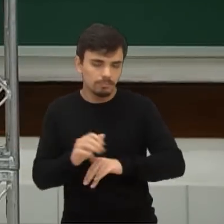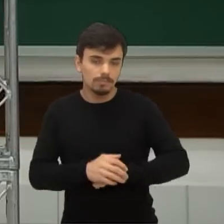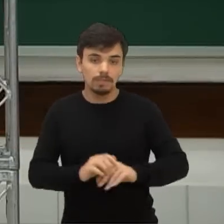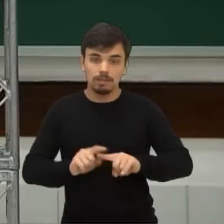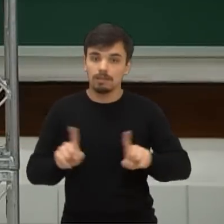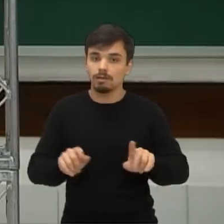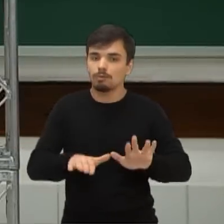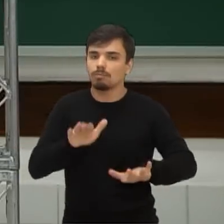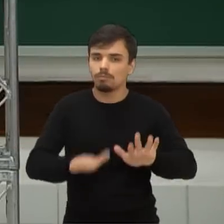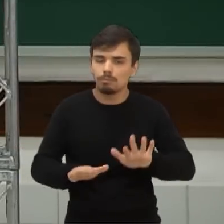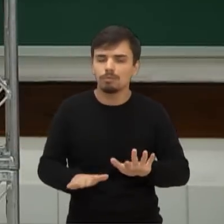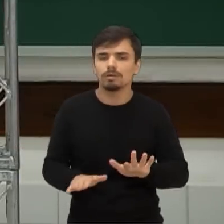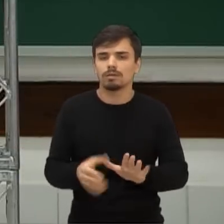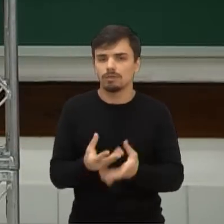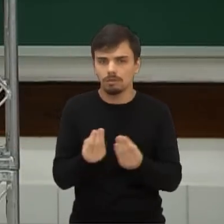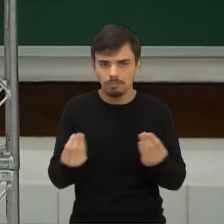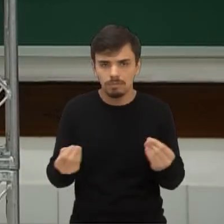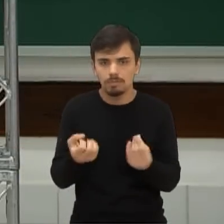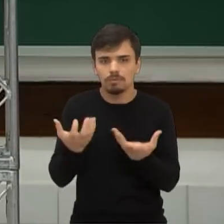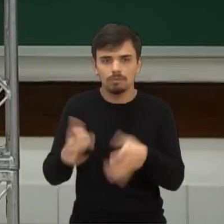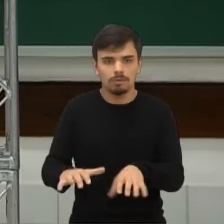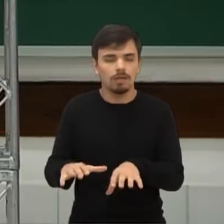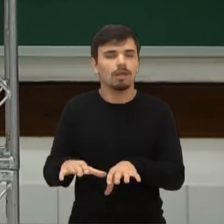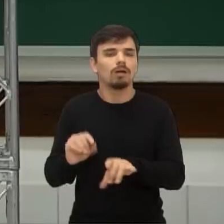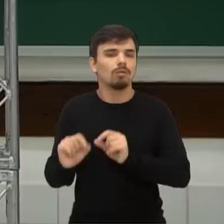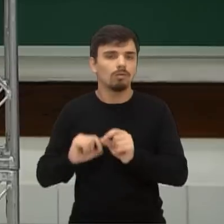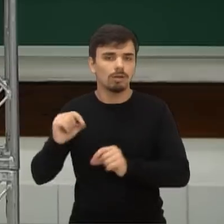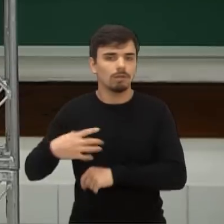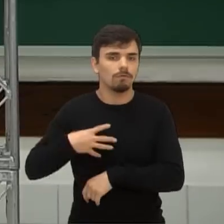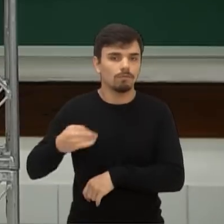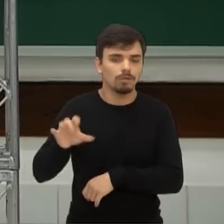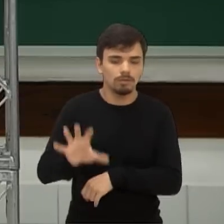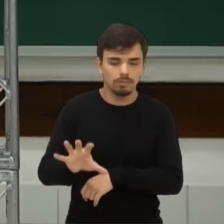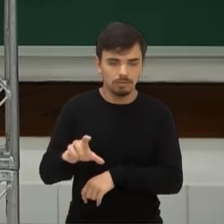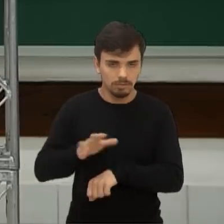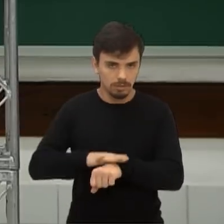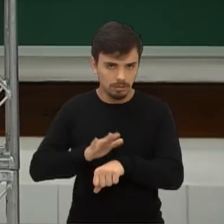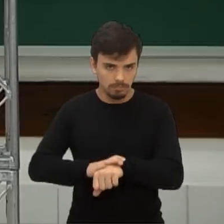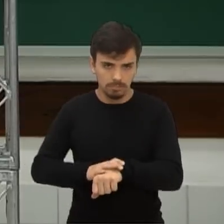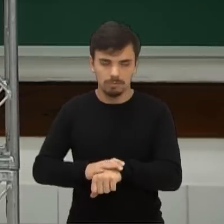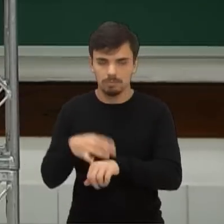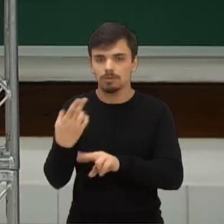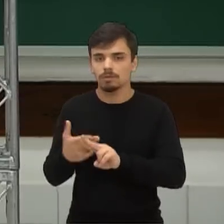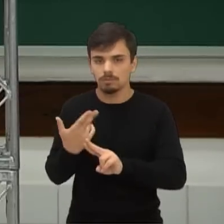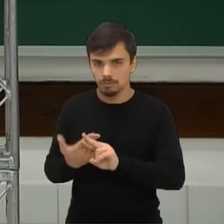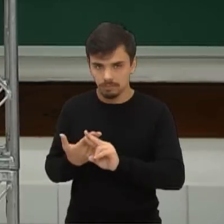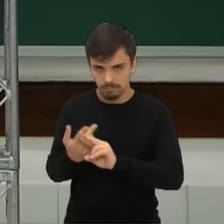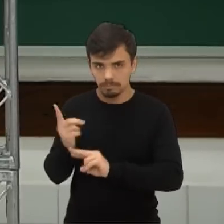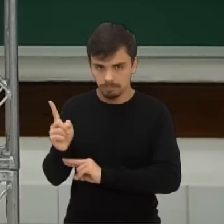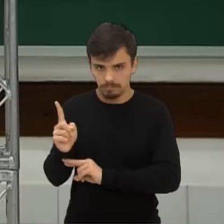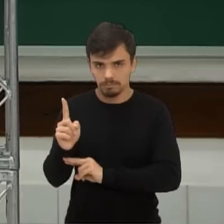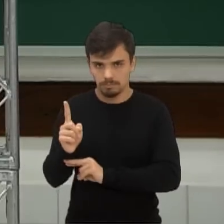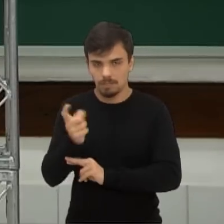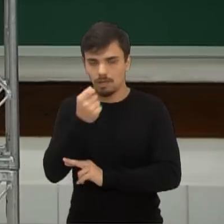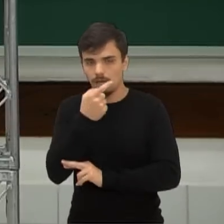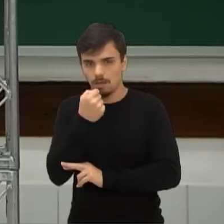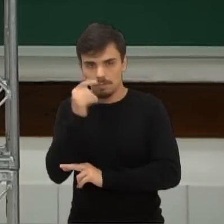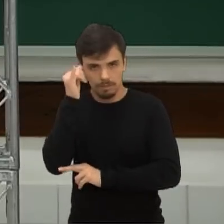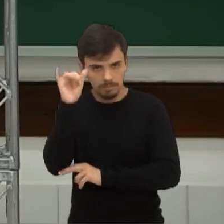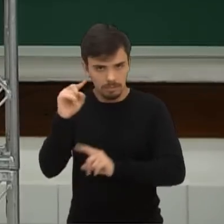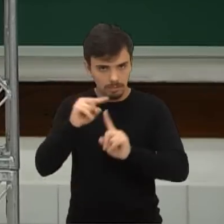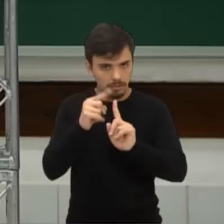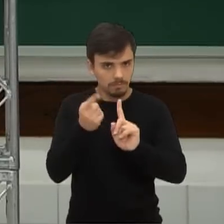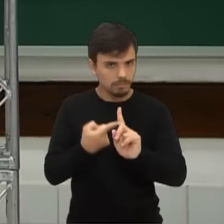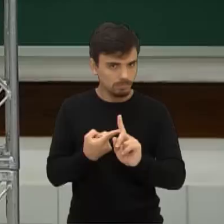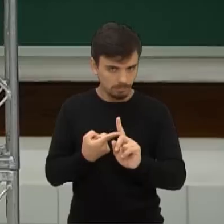muitas vezes, se eles não querem ter um filho naquele determinado momento, eles vão fazer o uso desse anticoncepcional, de